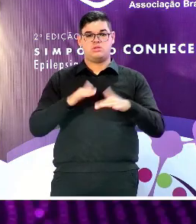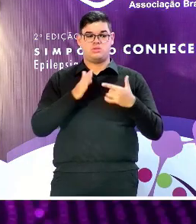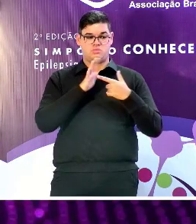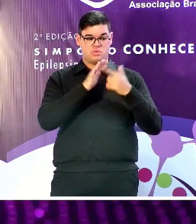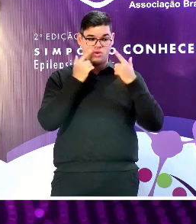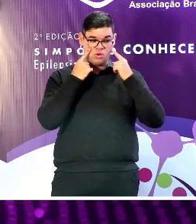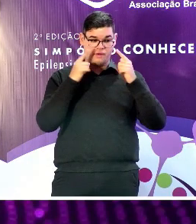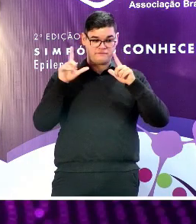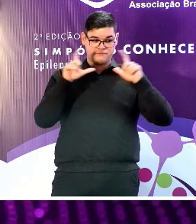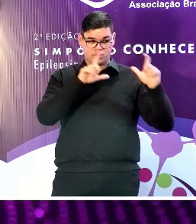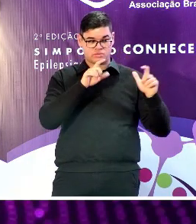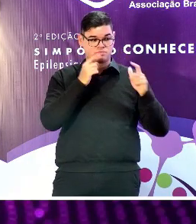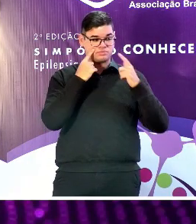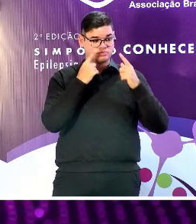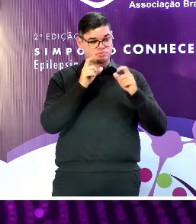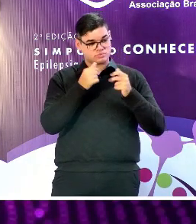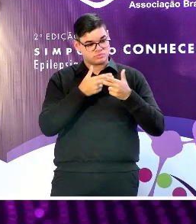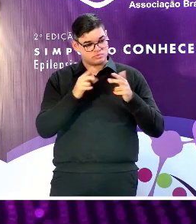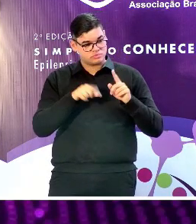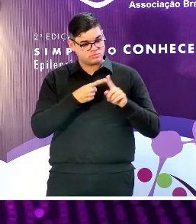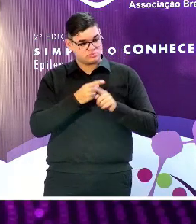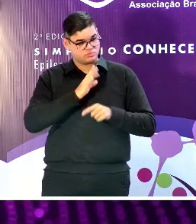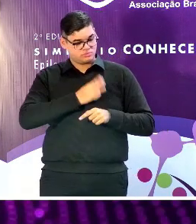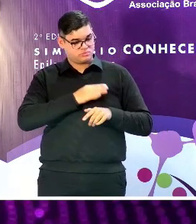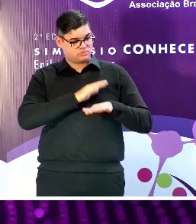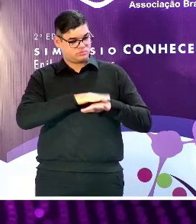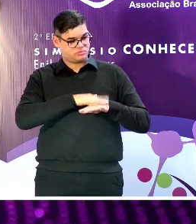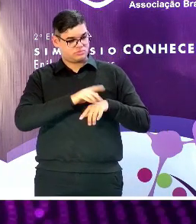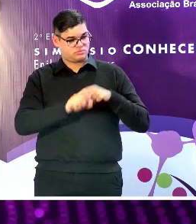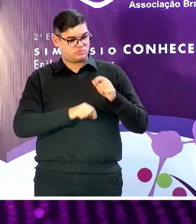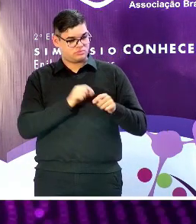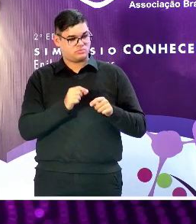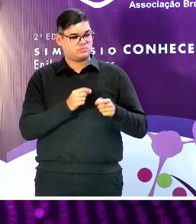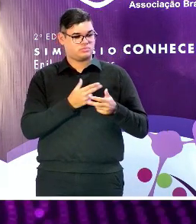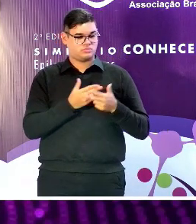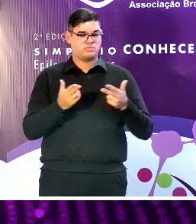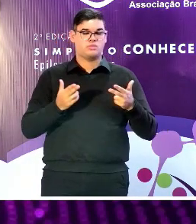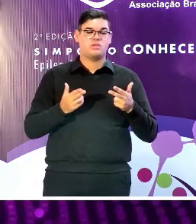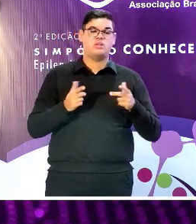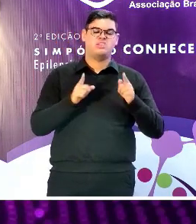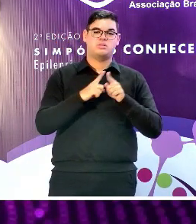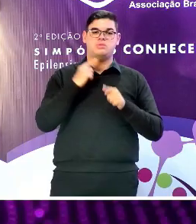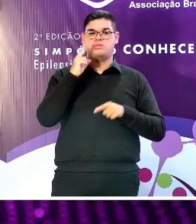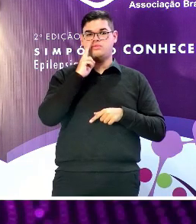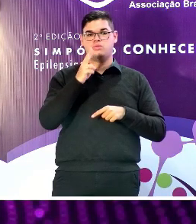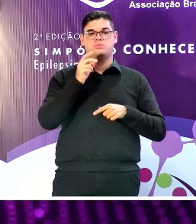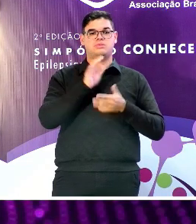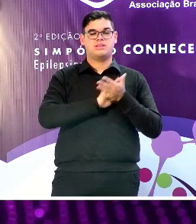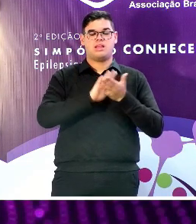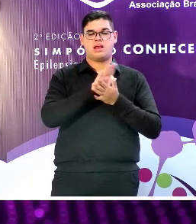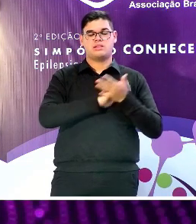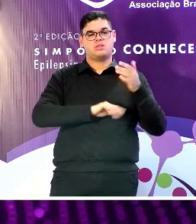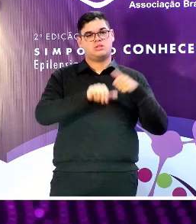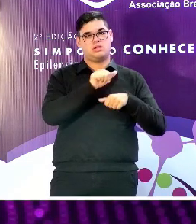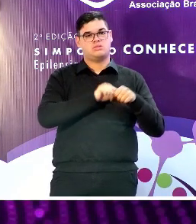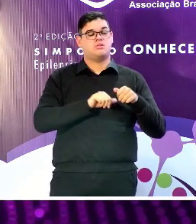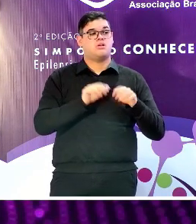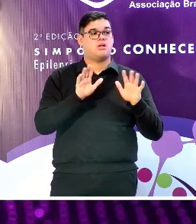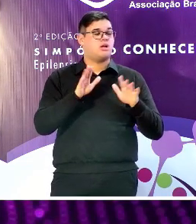a atividade da enzima em coração, fizemos um corte histológico e a gente não viu nenhuma alteração. A gente está